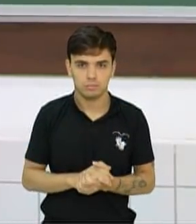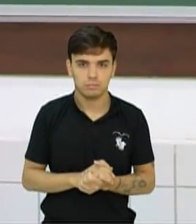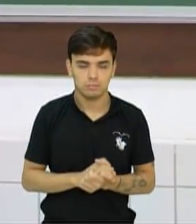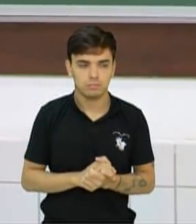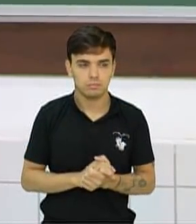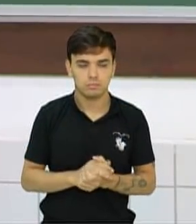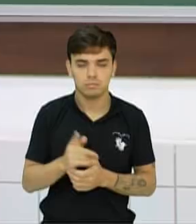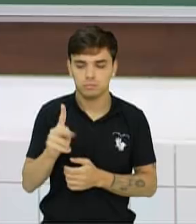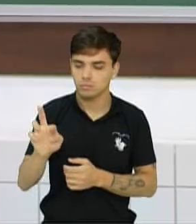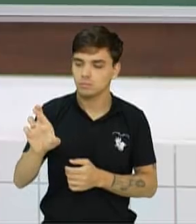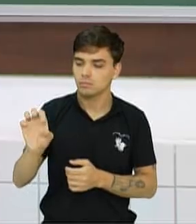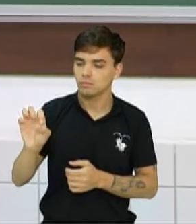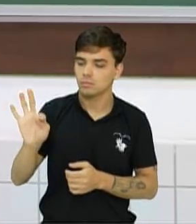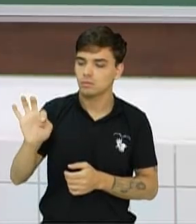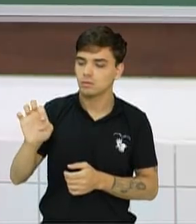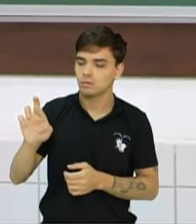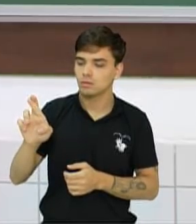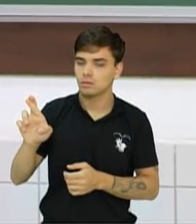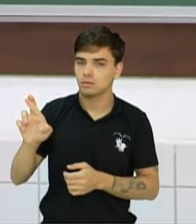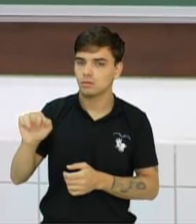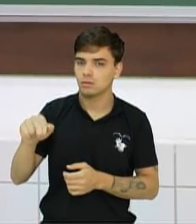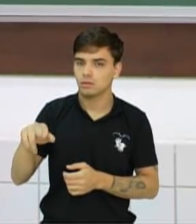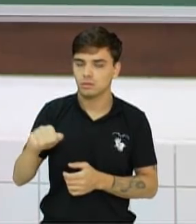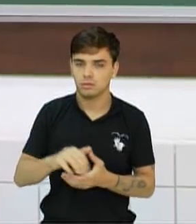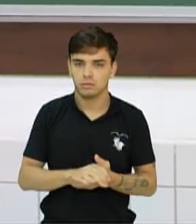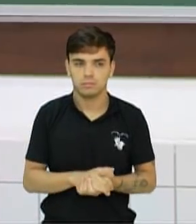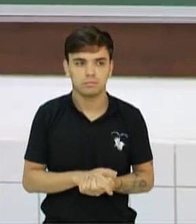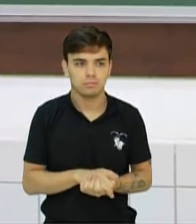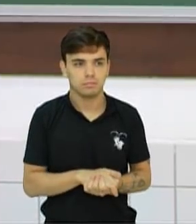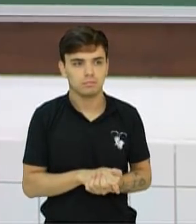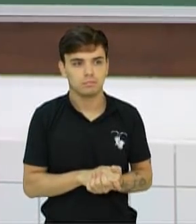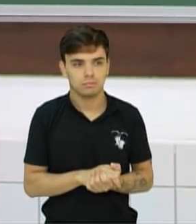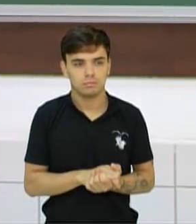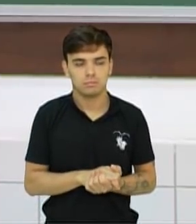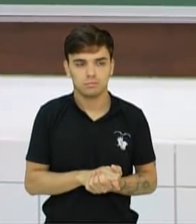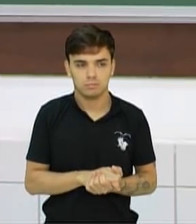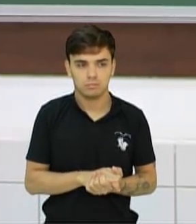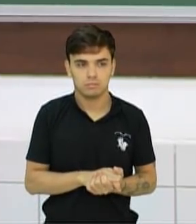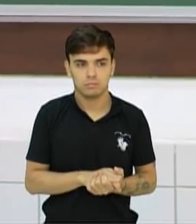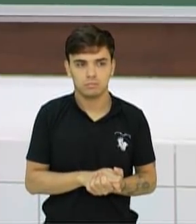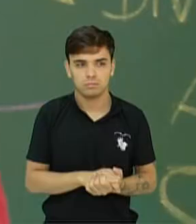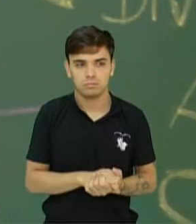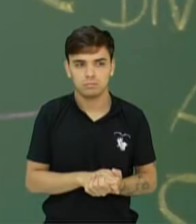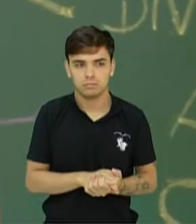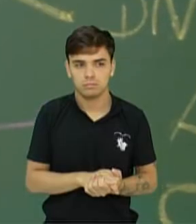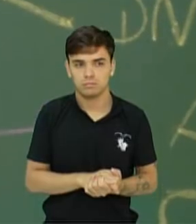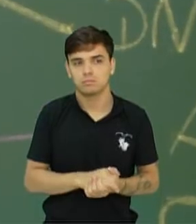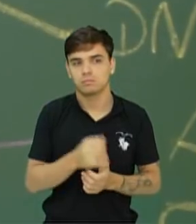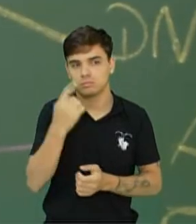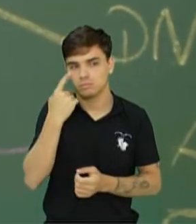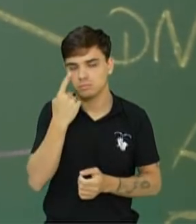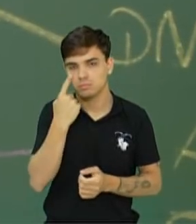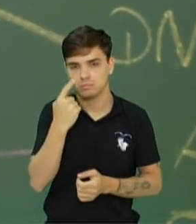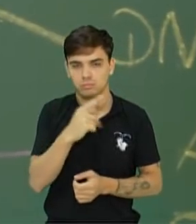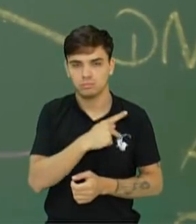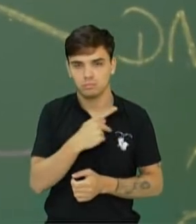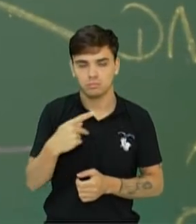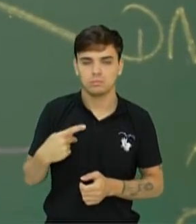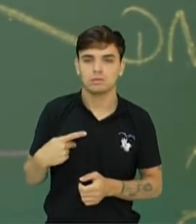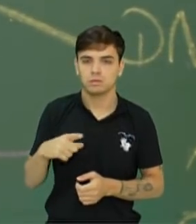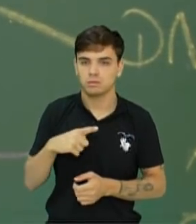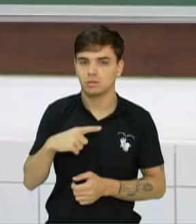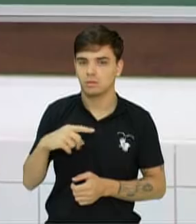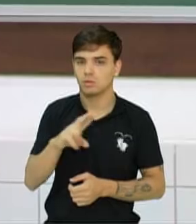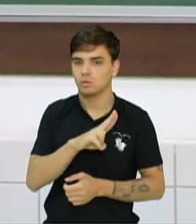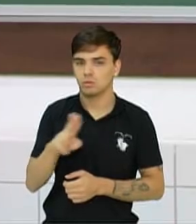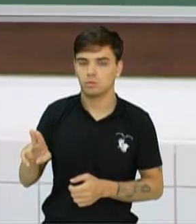aqui representa a proteína, aqui representa o DNA. O DNA, então, ele é condensado em proteínas. Essa proteína